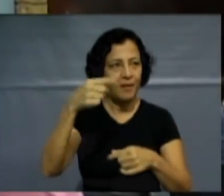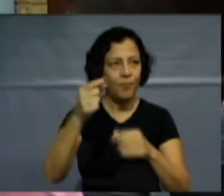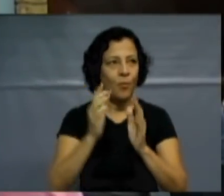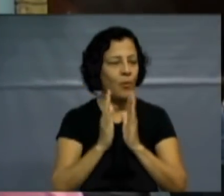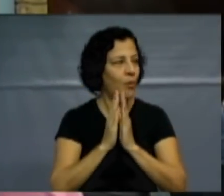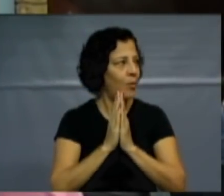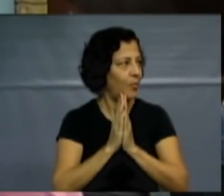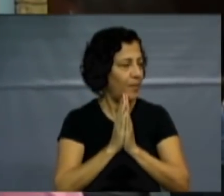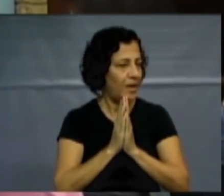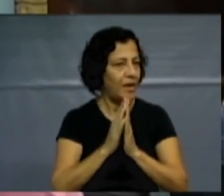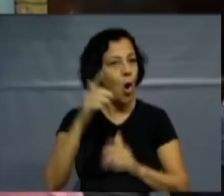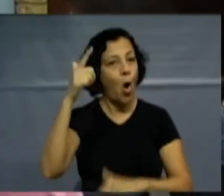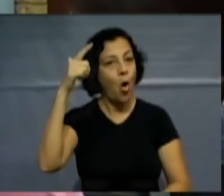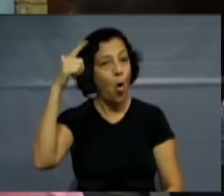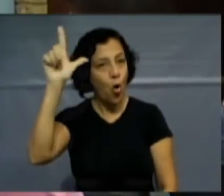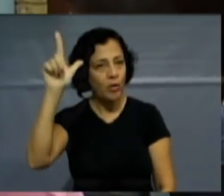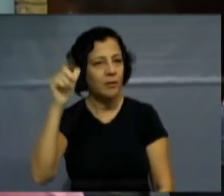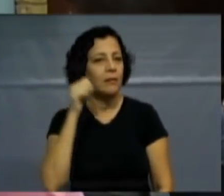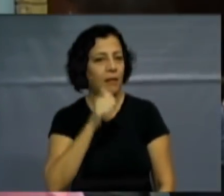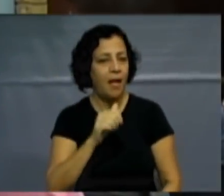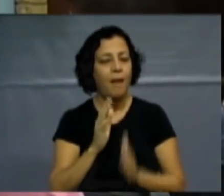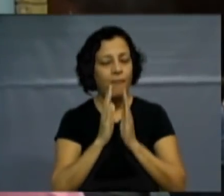Marcele, a prece.